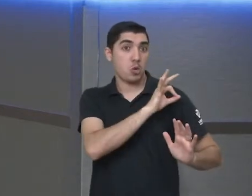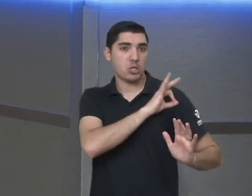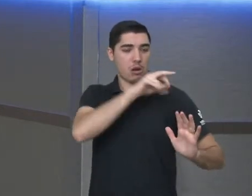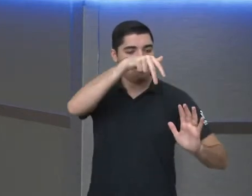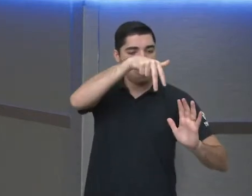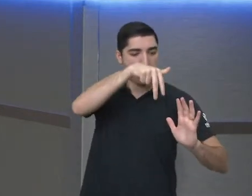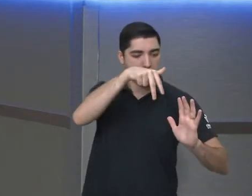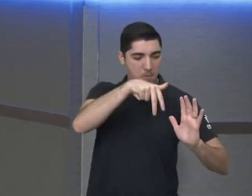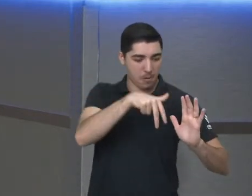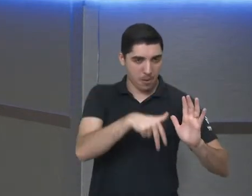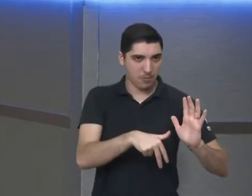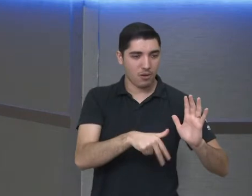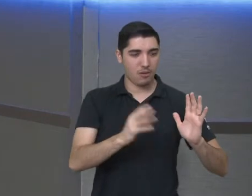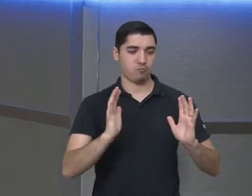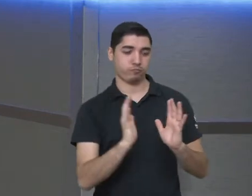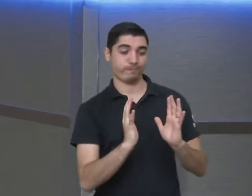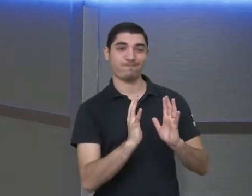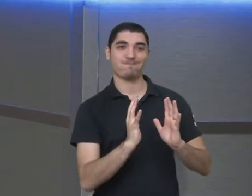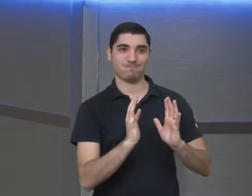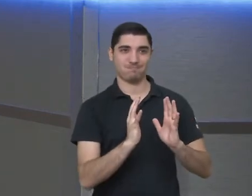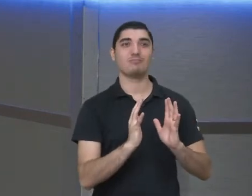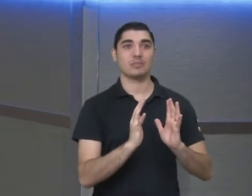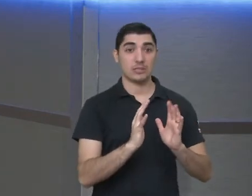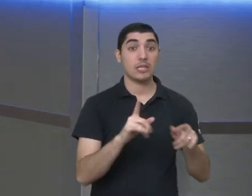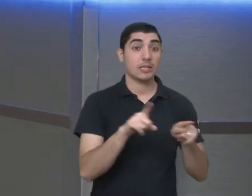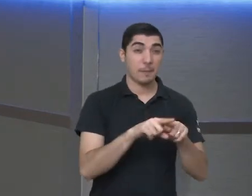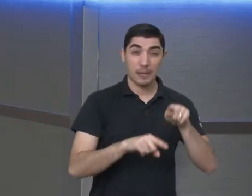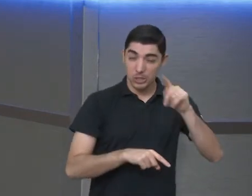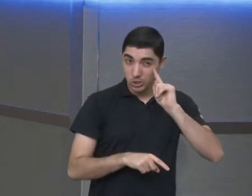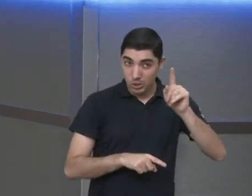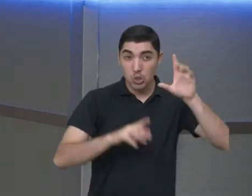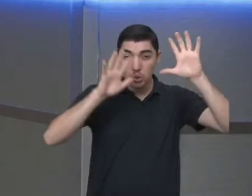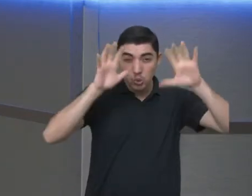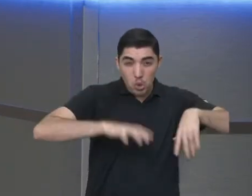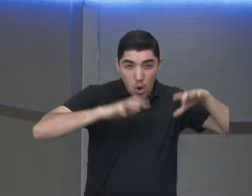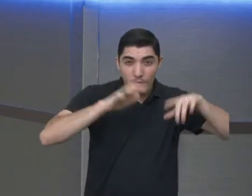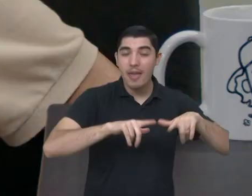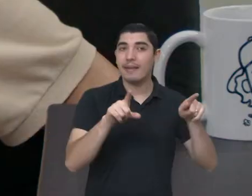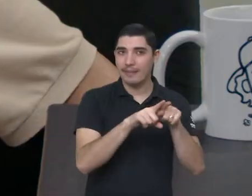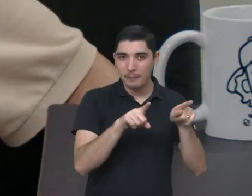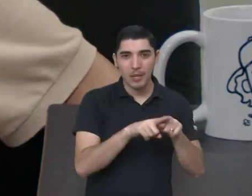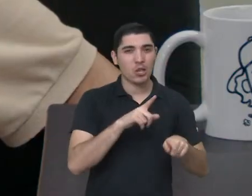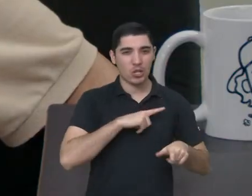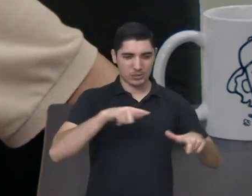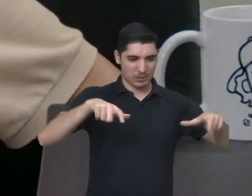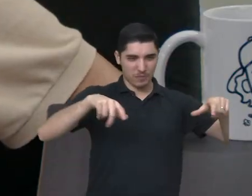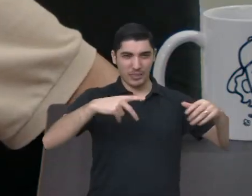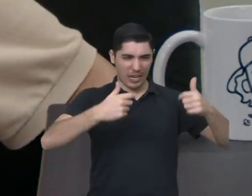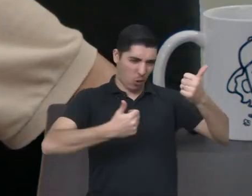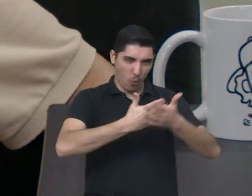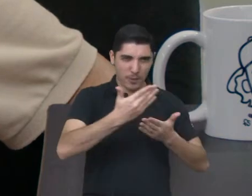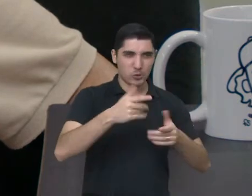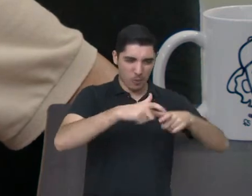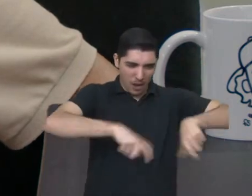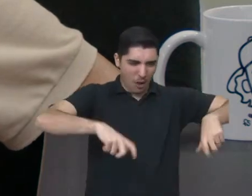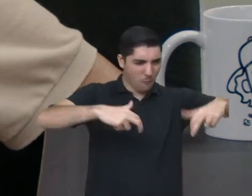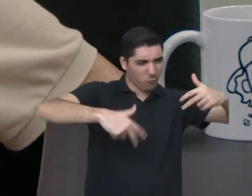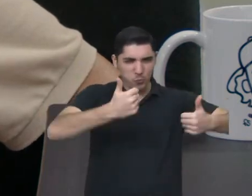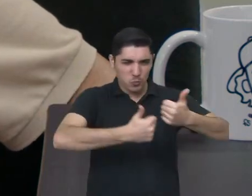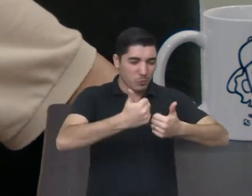José. Aí aquela confusão, todos os jogadores do Taubaté reclamando, foi com a mão, do Santo foi André? com a mão, desculpa, o do Santo